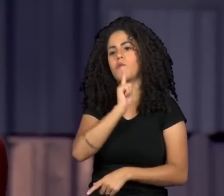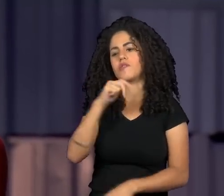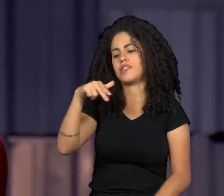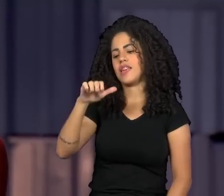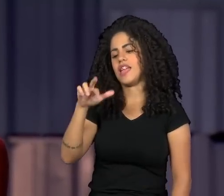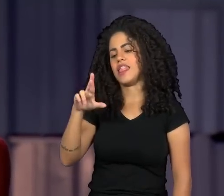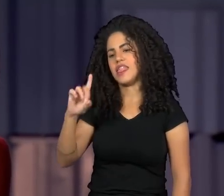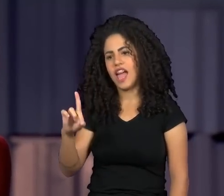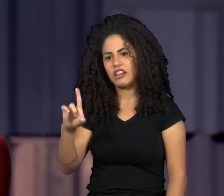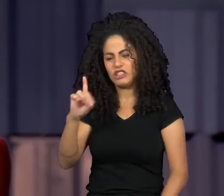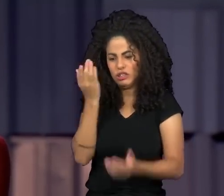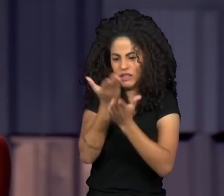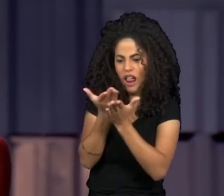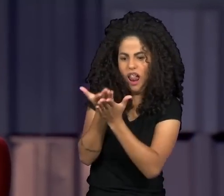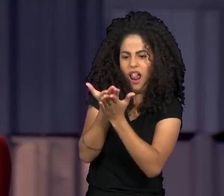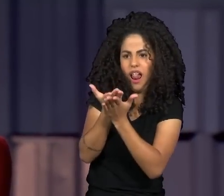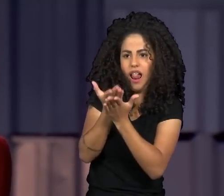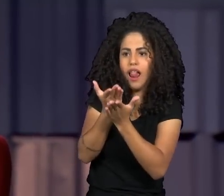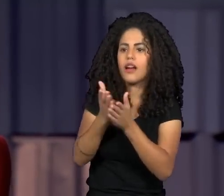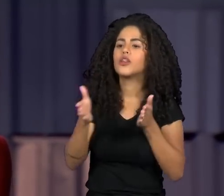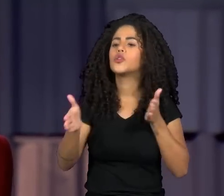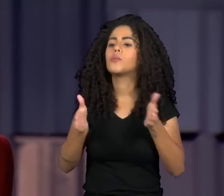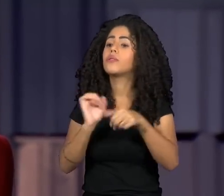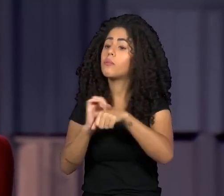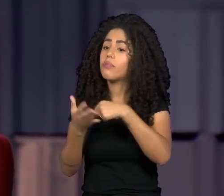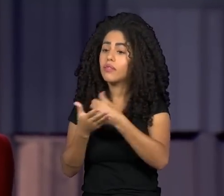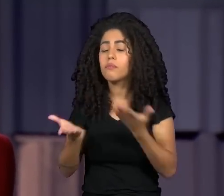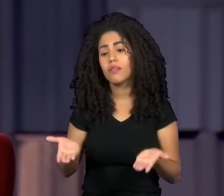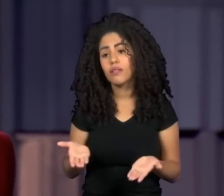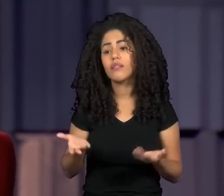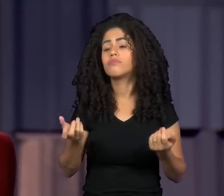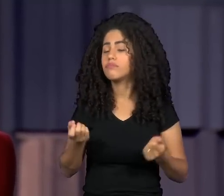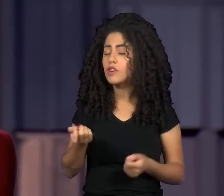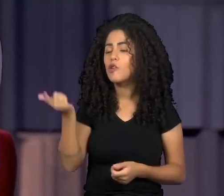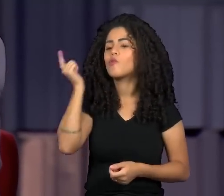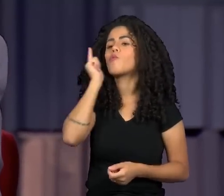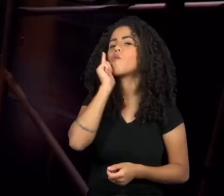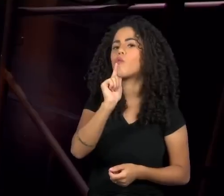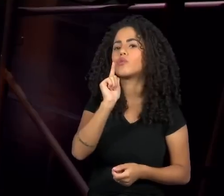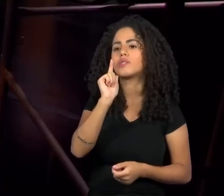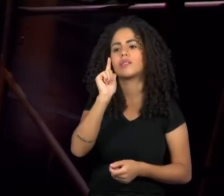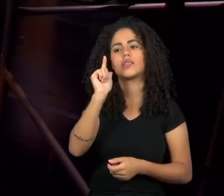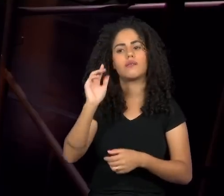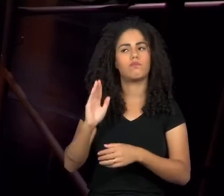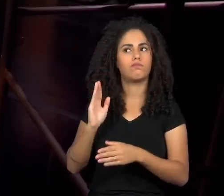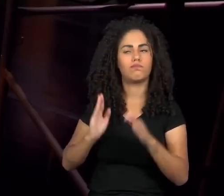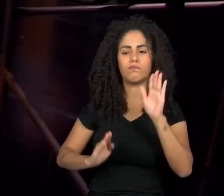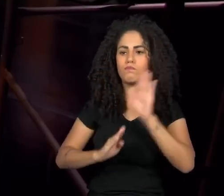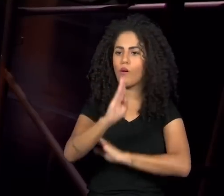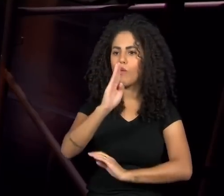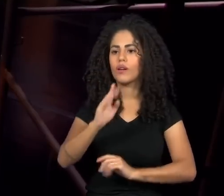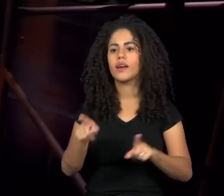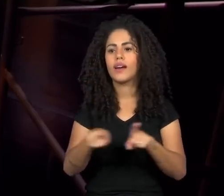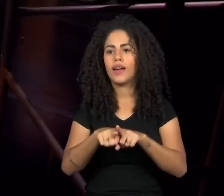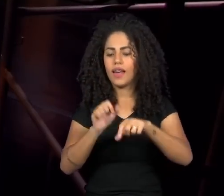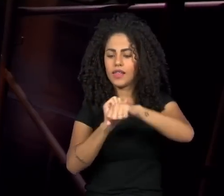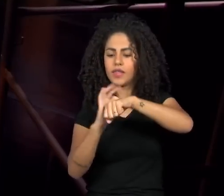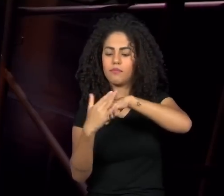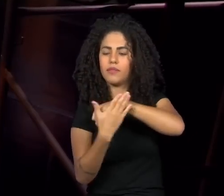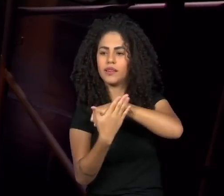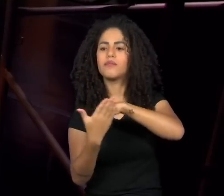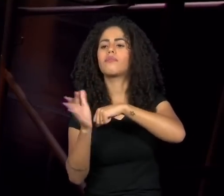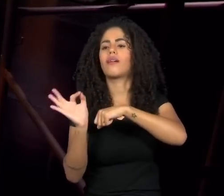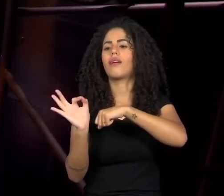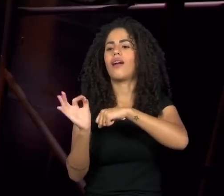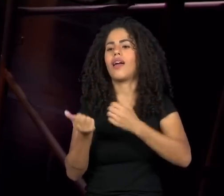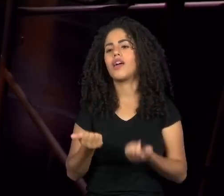desse tipo, e esse terceiro momento que foi na pandemia. Foram 3 momentos que deram uma... Agora, esse da pandemia foi o